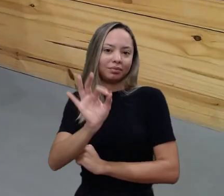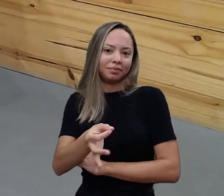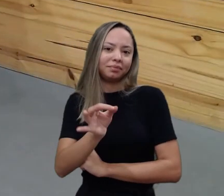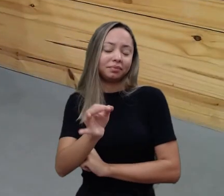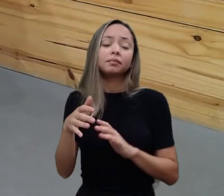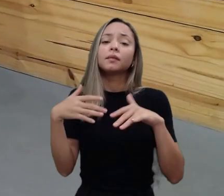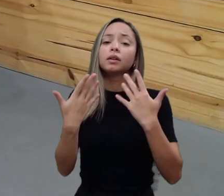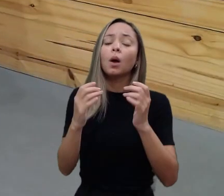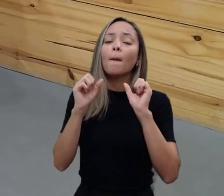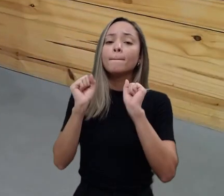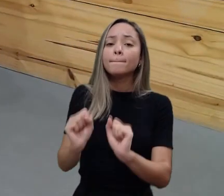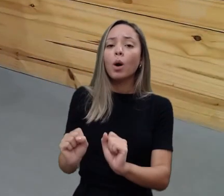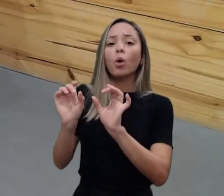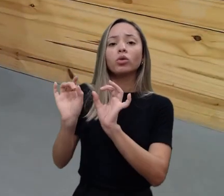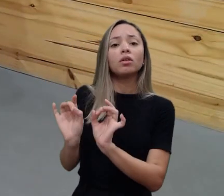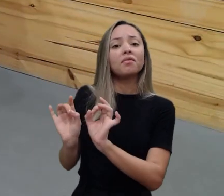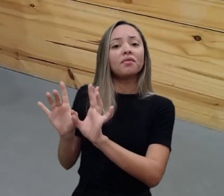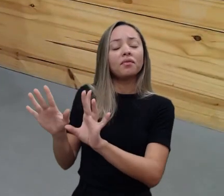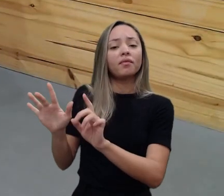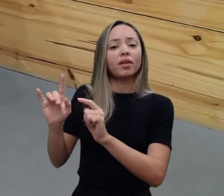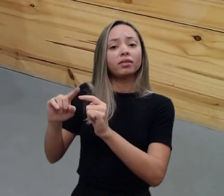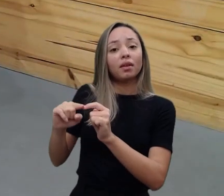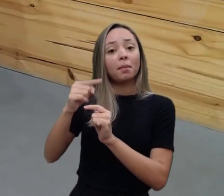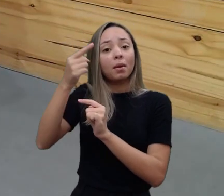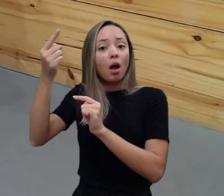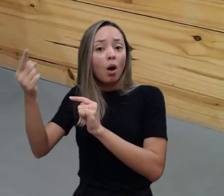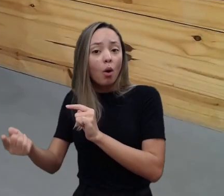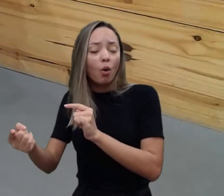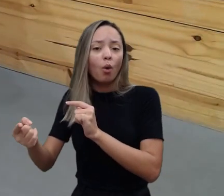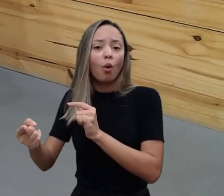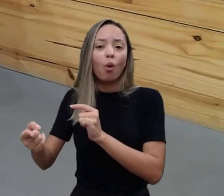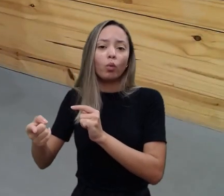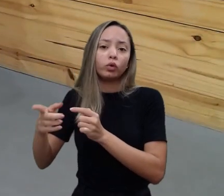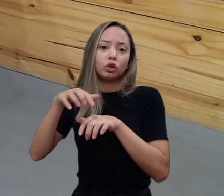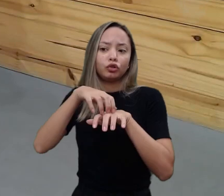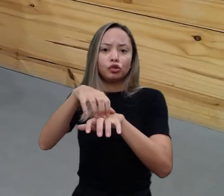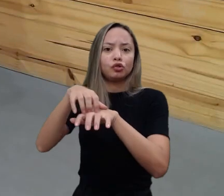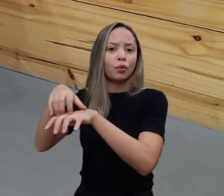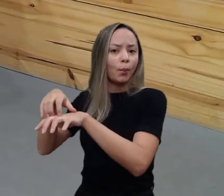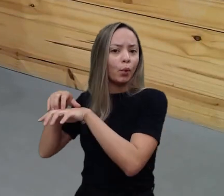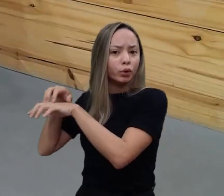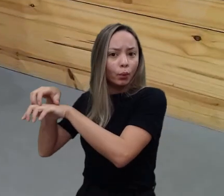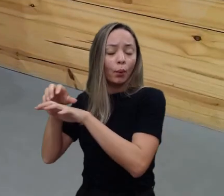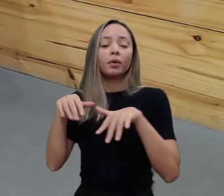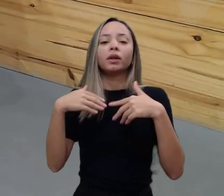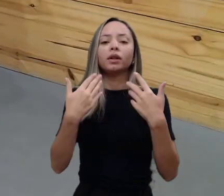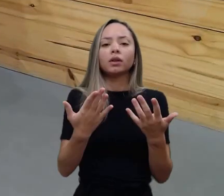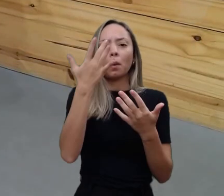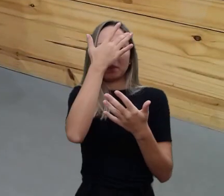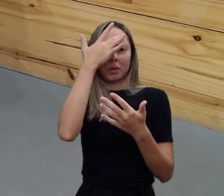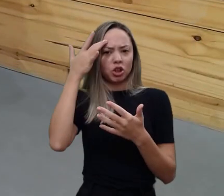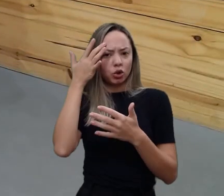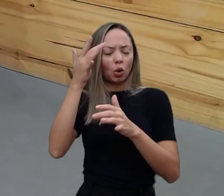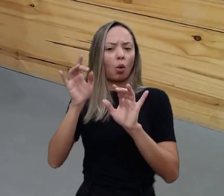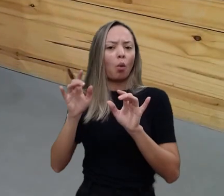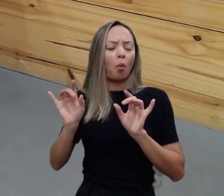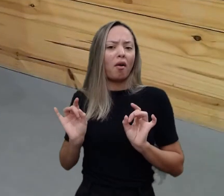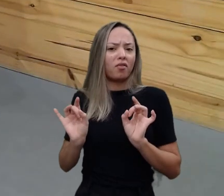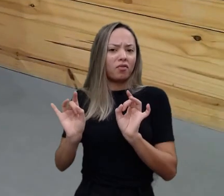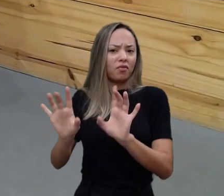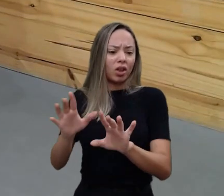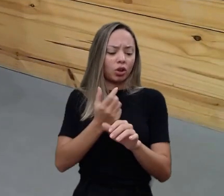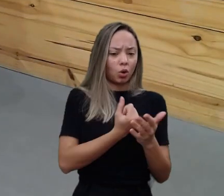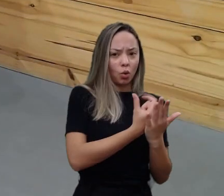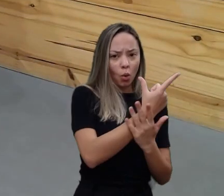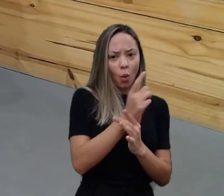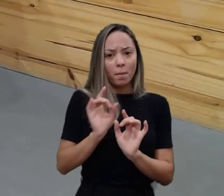E pode revender para um distribuidor, E nesse caso, esses revendedores, distribuidores também